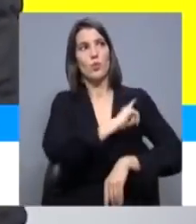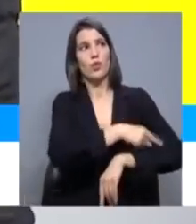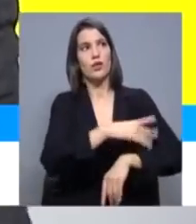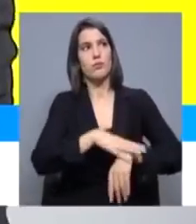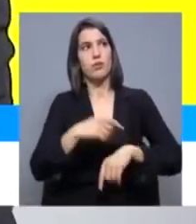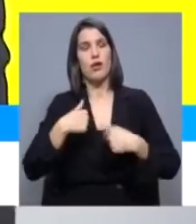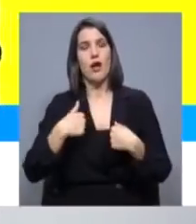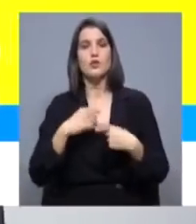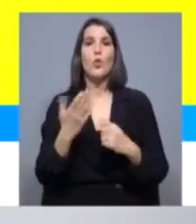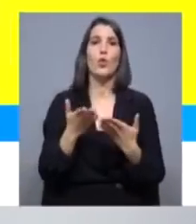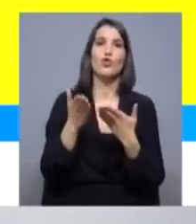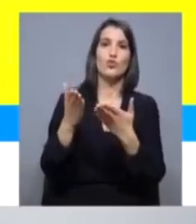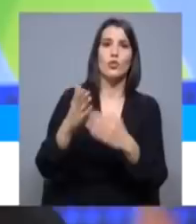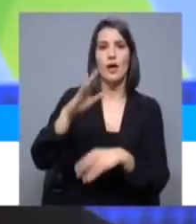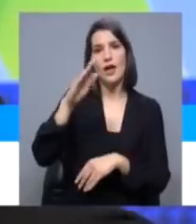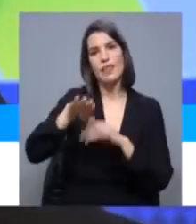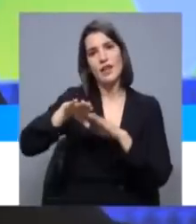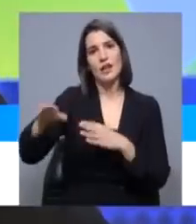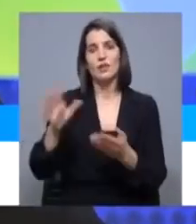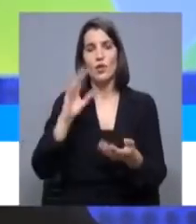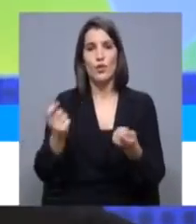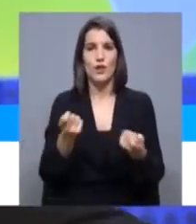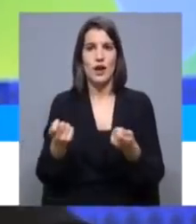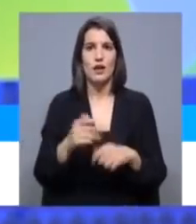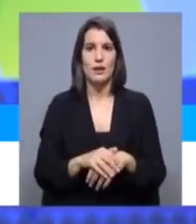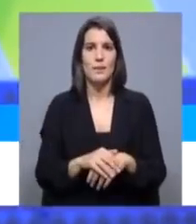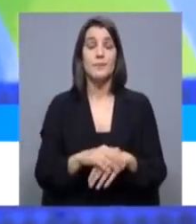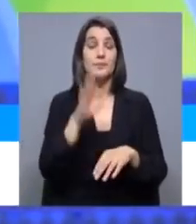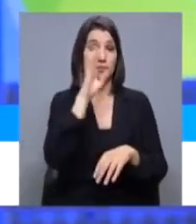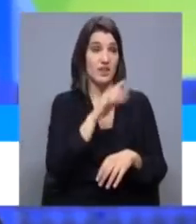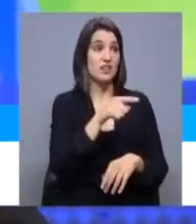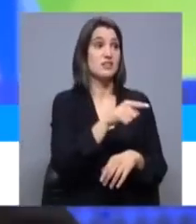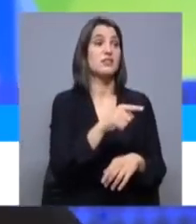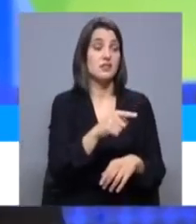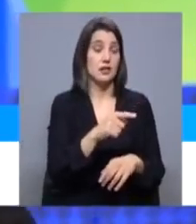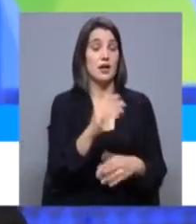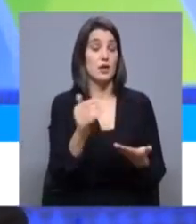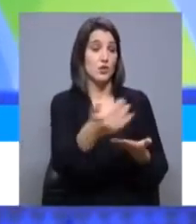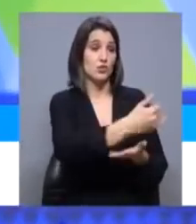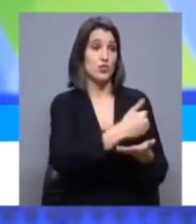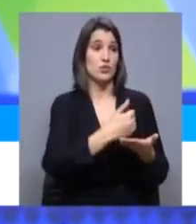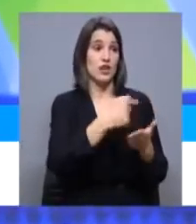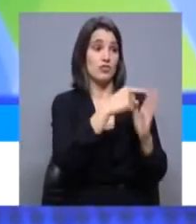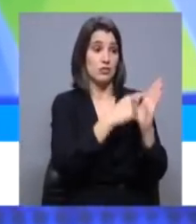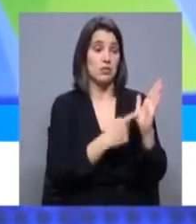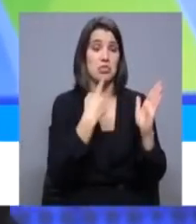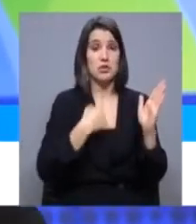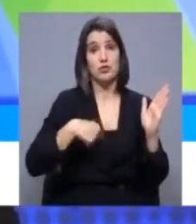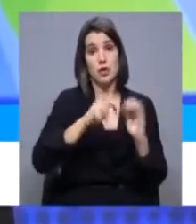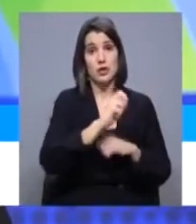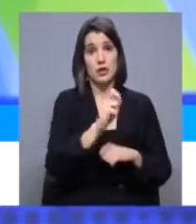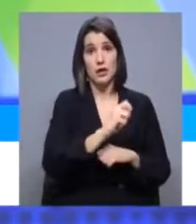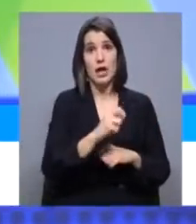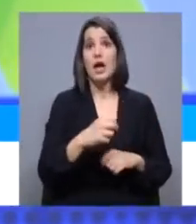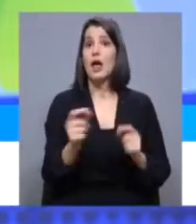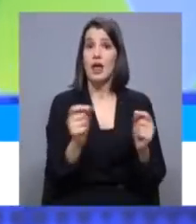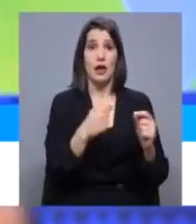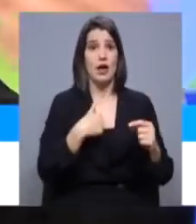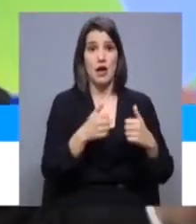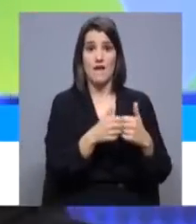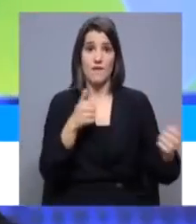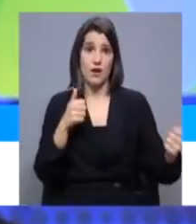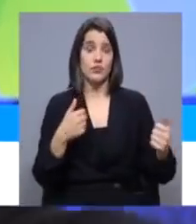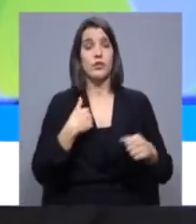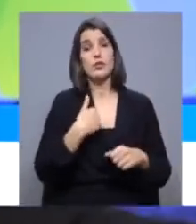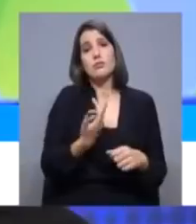cores ou ajuda tiverem já tivemos algumas vantagens não que a terceira força política nos forno é de batatas iremos conferir a